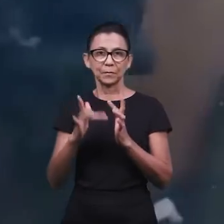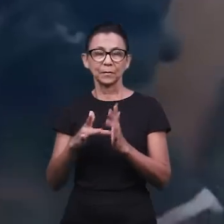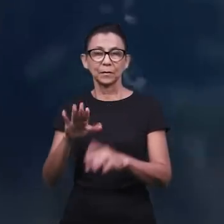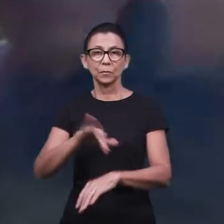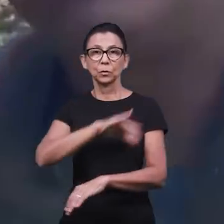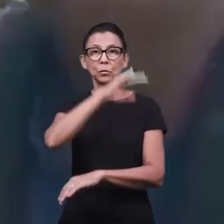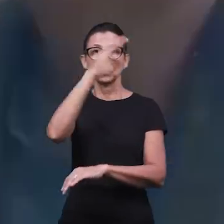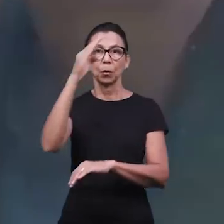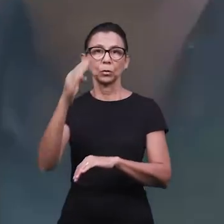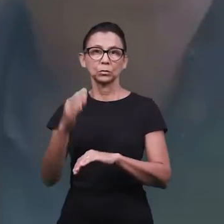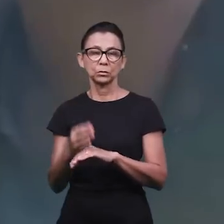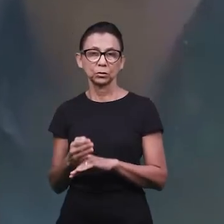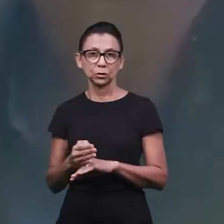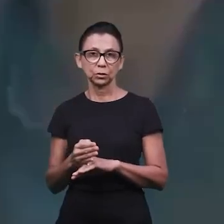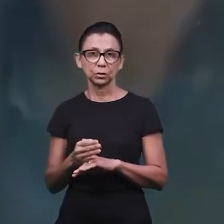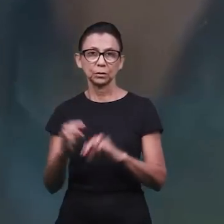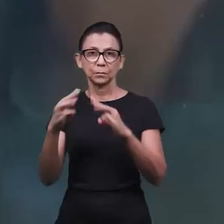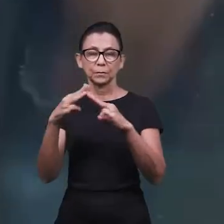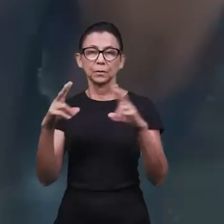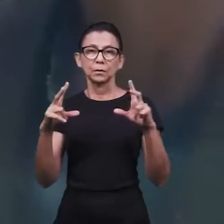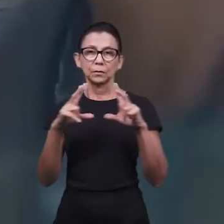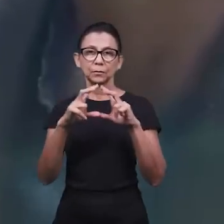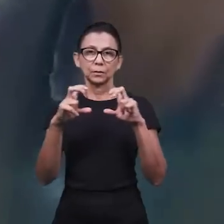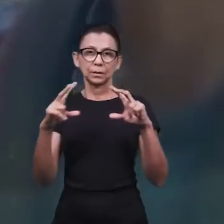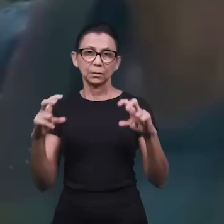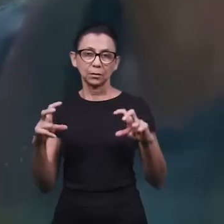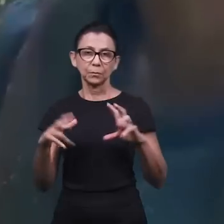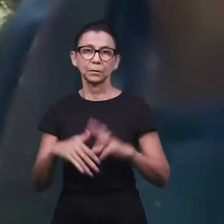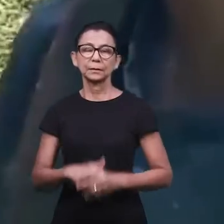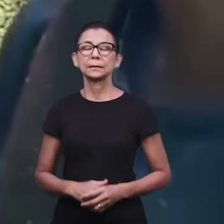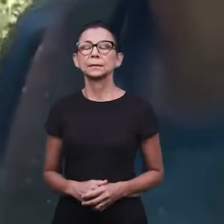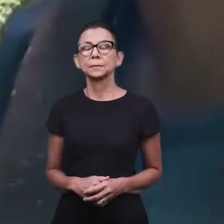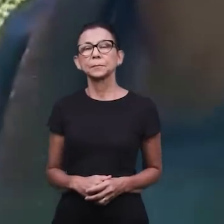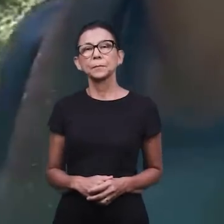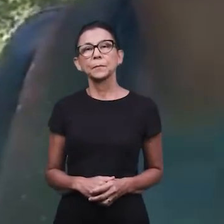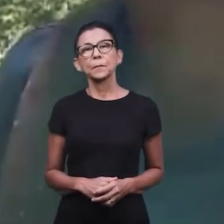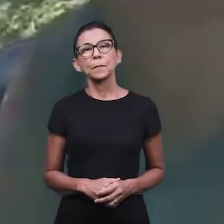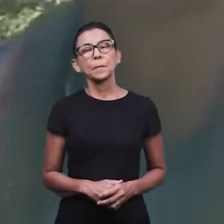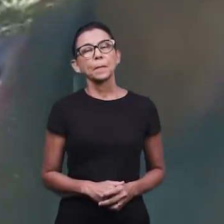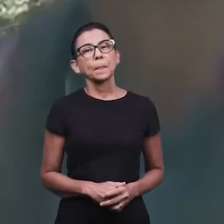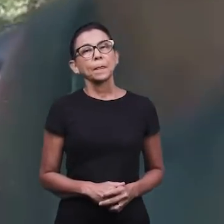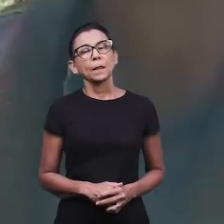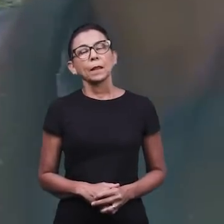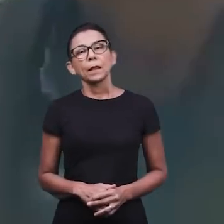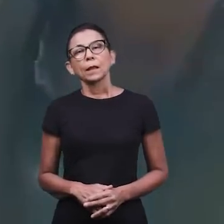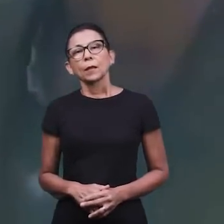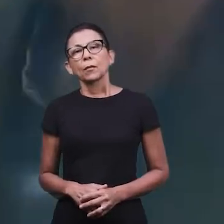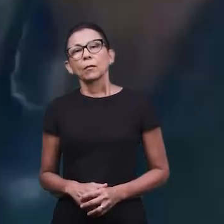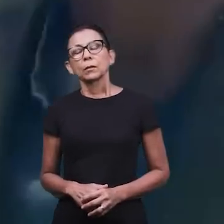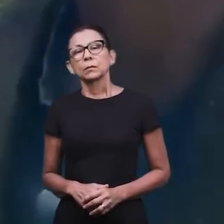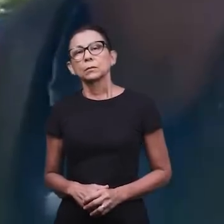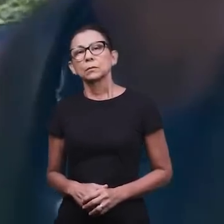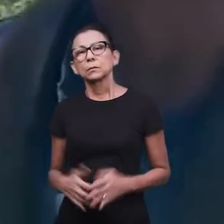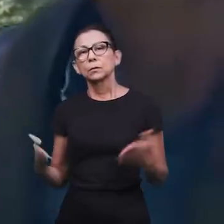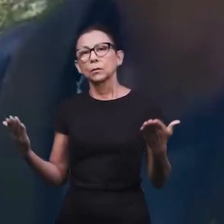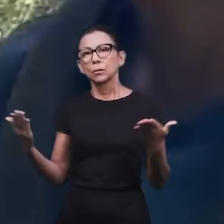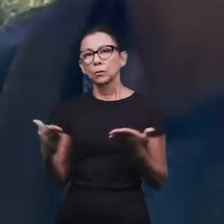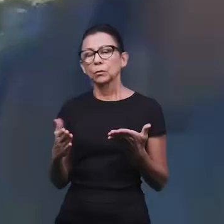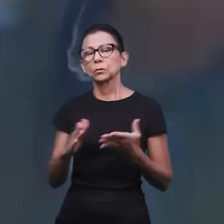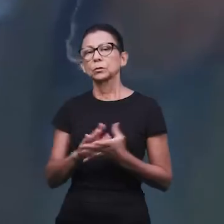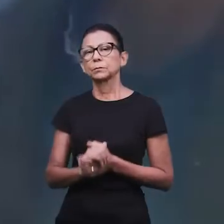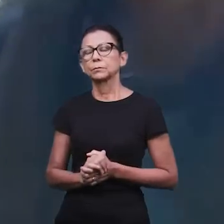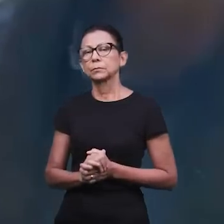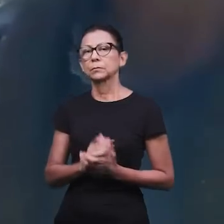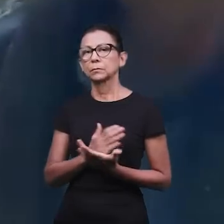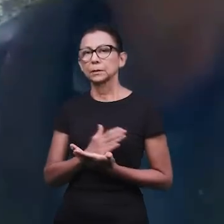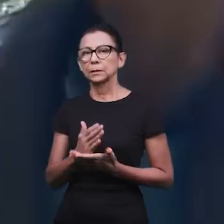Florianópolis e a nossa equipe, nós roçamos o Manaim, um trabalho de roçadeiros. E hoje foi feito esse trabalho